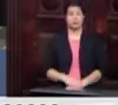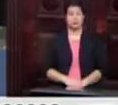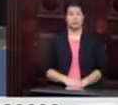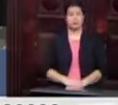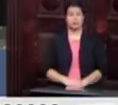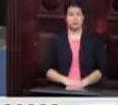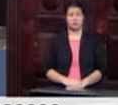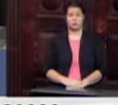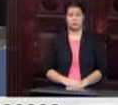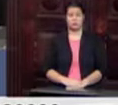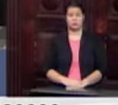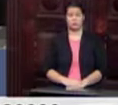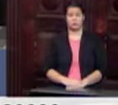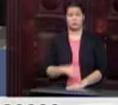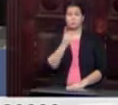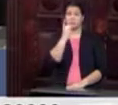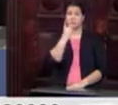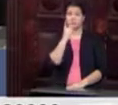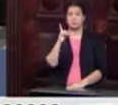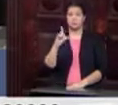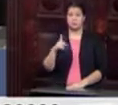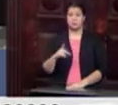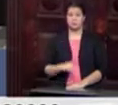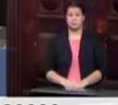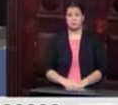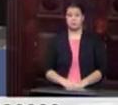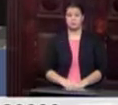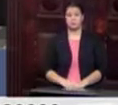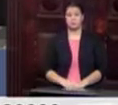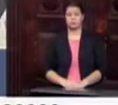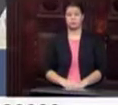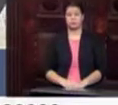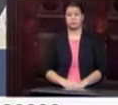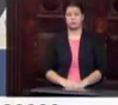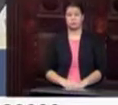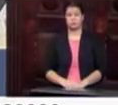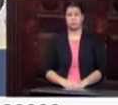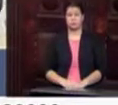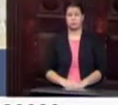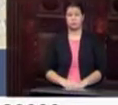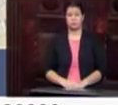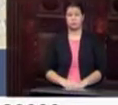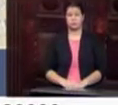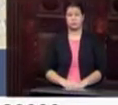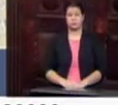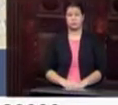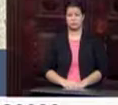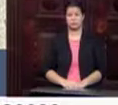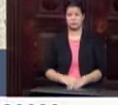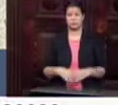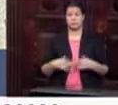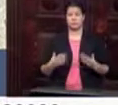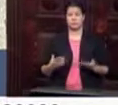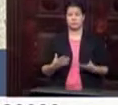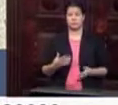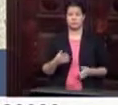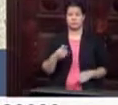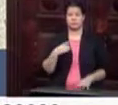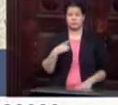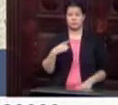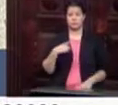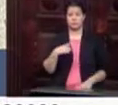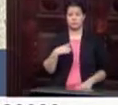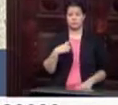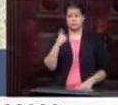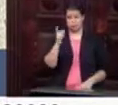deputado Luiz Paulo, a parte concedido. Pequena parte, senhor presidente. Senhor presidente, não.